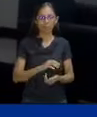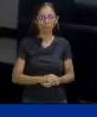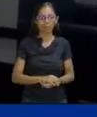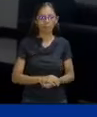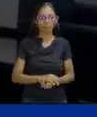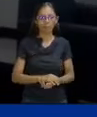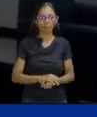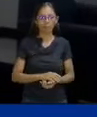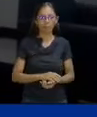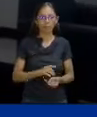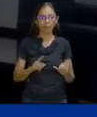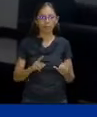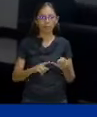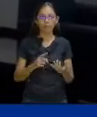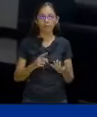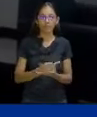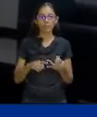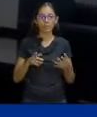b, que o